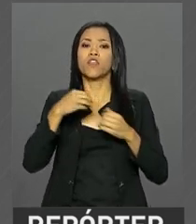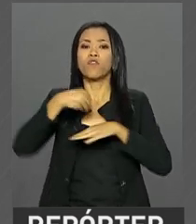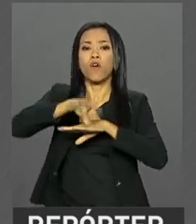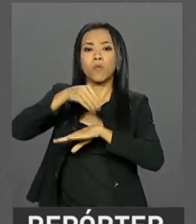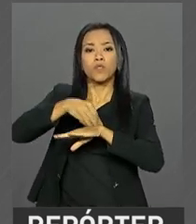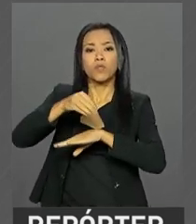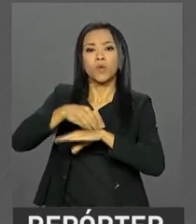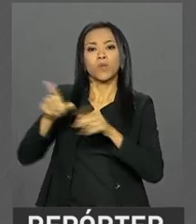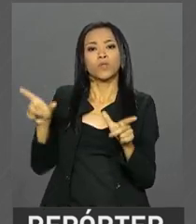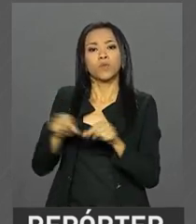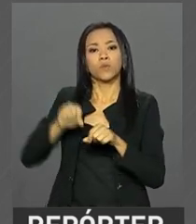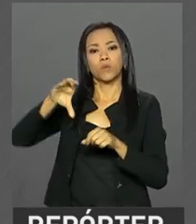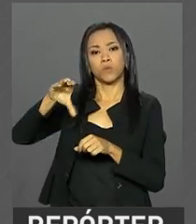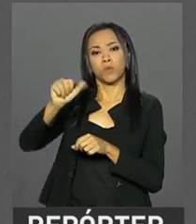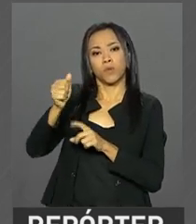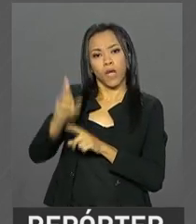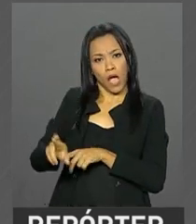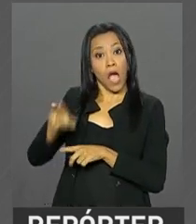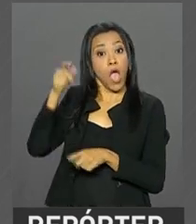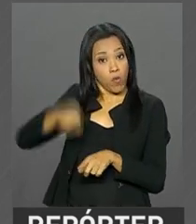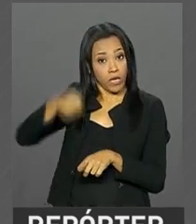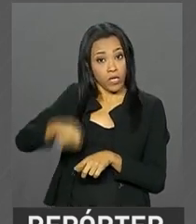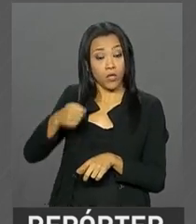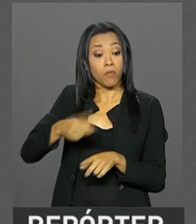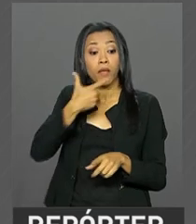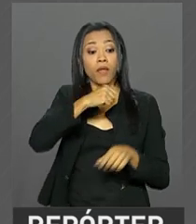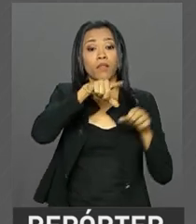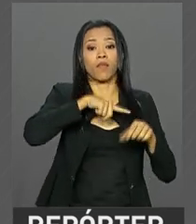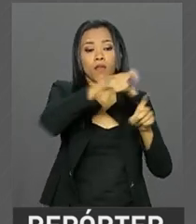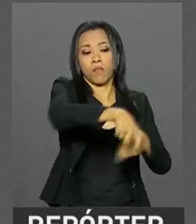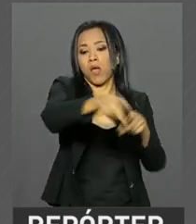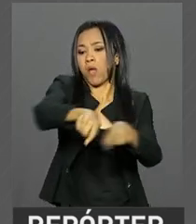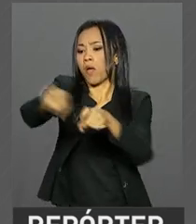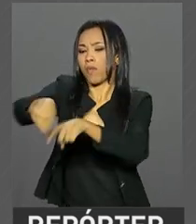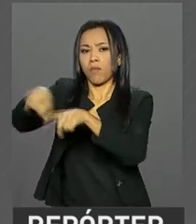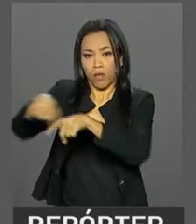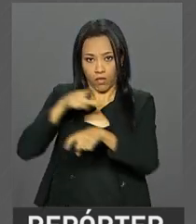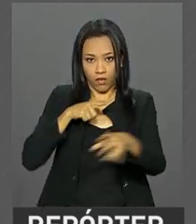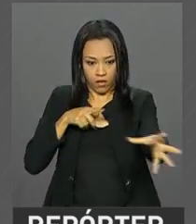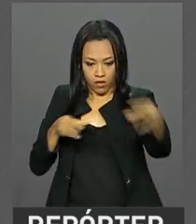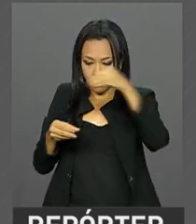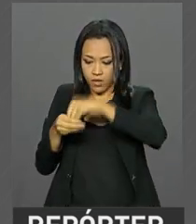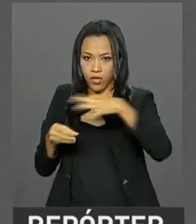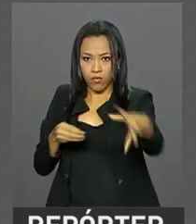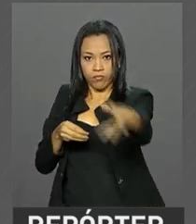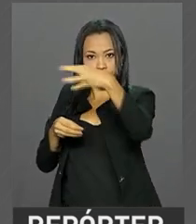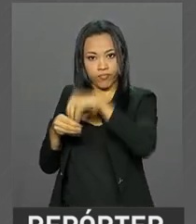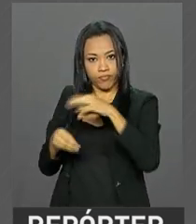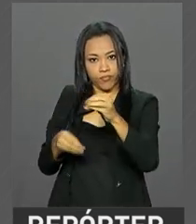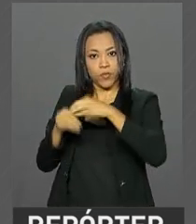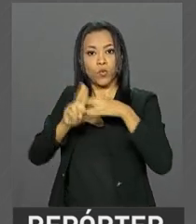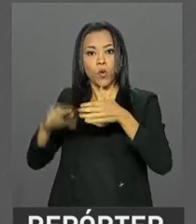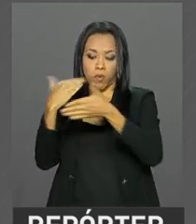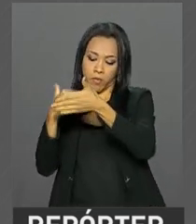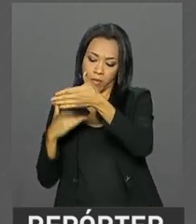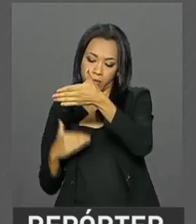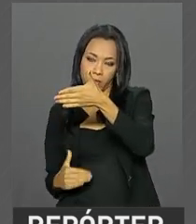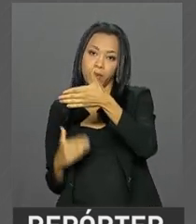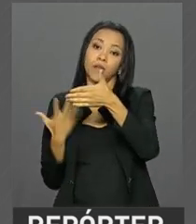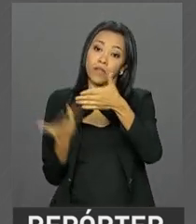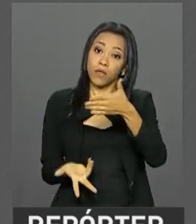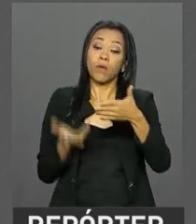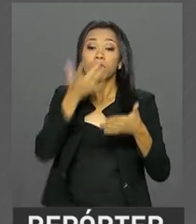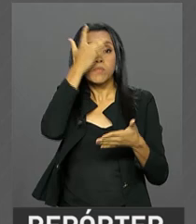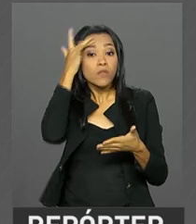o Car, que é obrigatório para todos os imóveis rurais e já conta com 15 milhão eio de nascentes cadastradas. Os produtores também